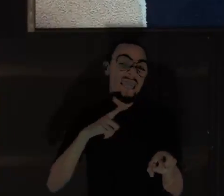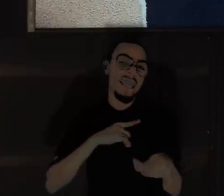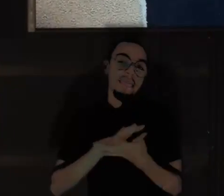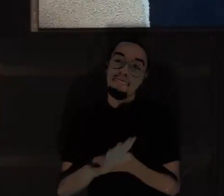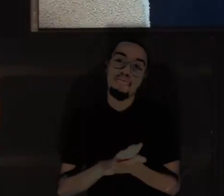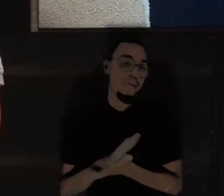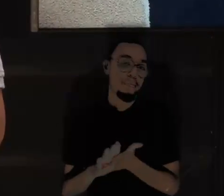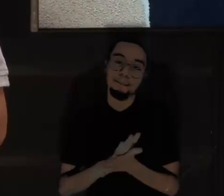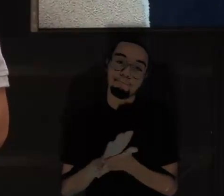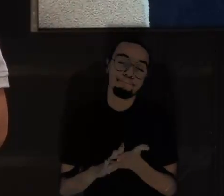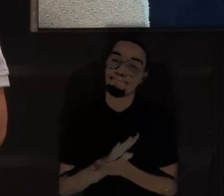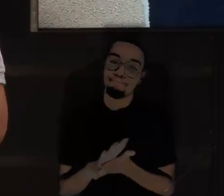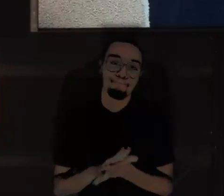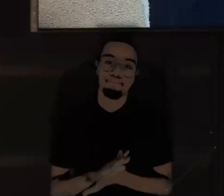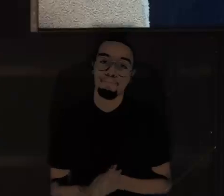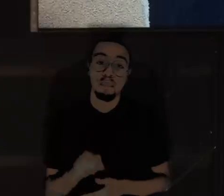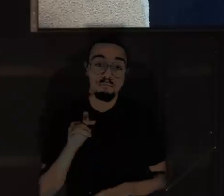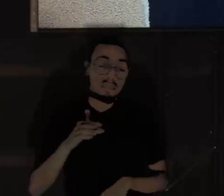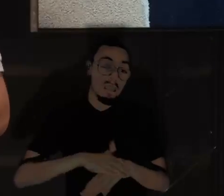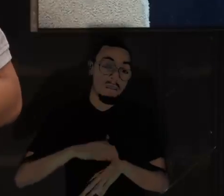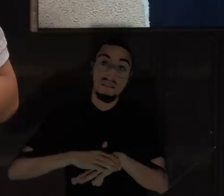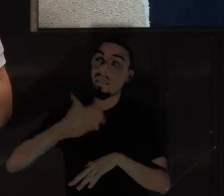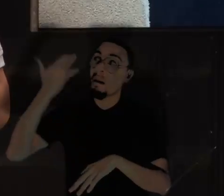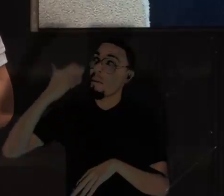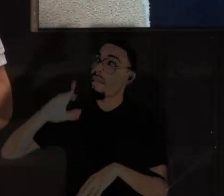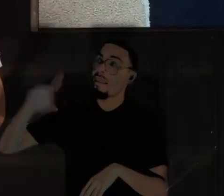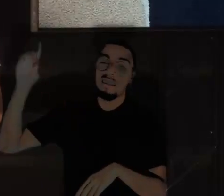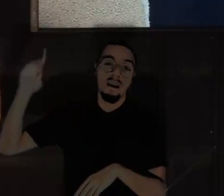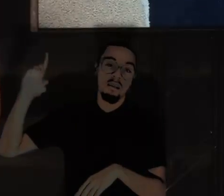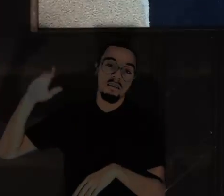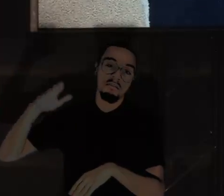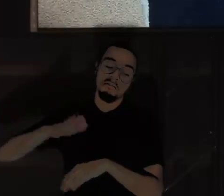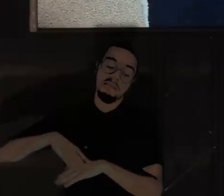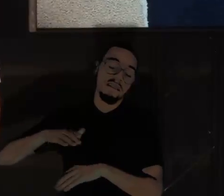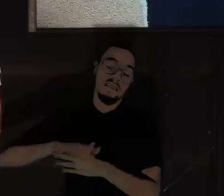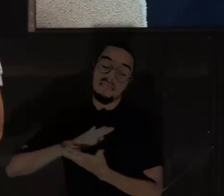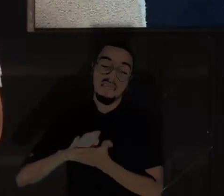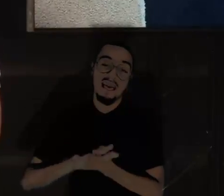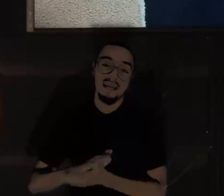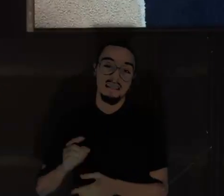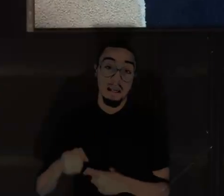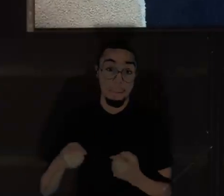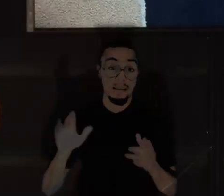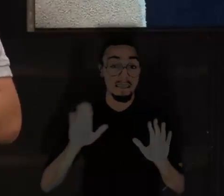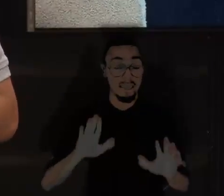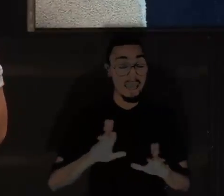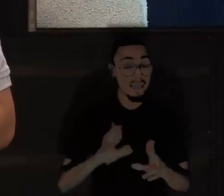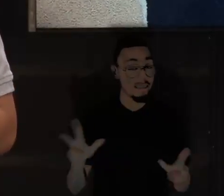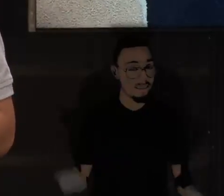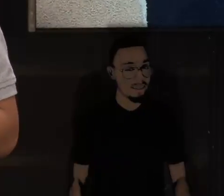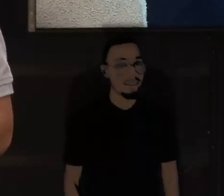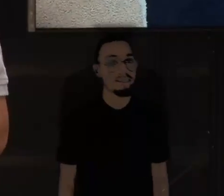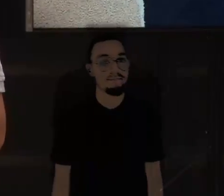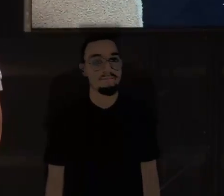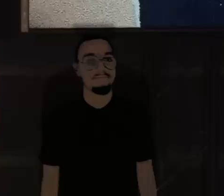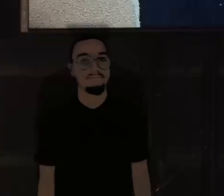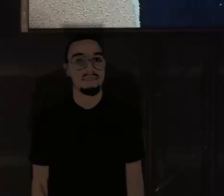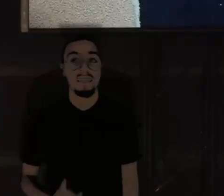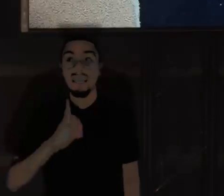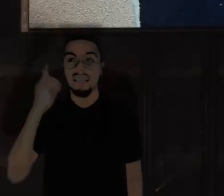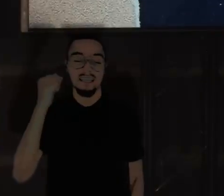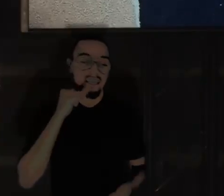que o que você faz diante de Deus não serve para nada. E Deus está dizendo: muito bem, é isso